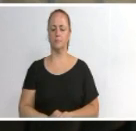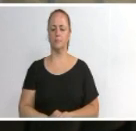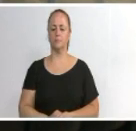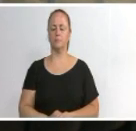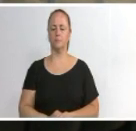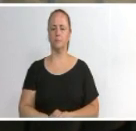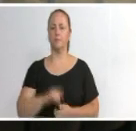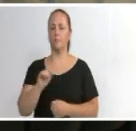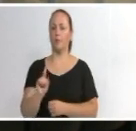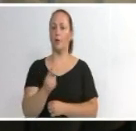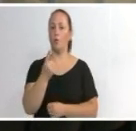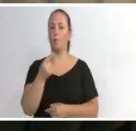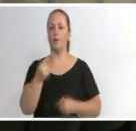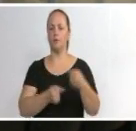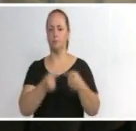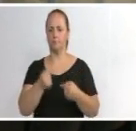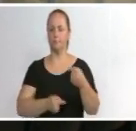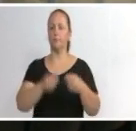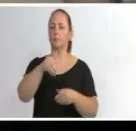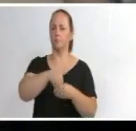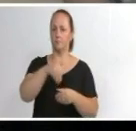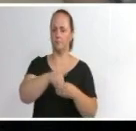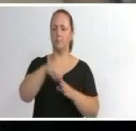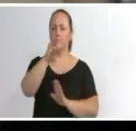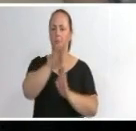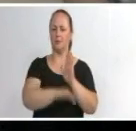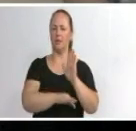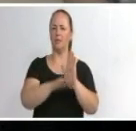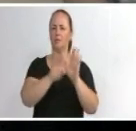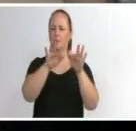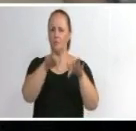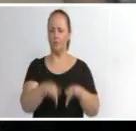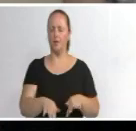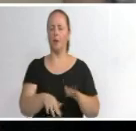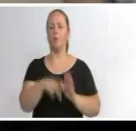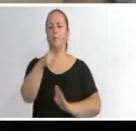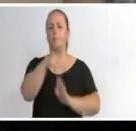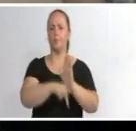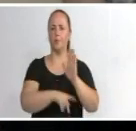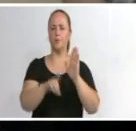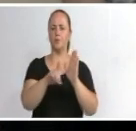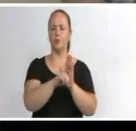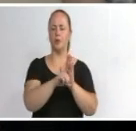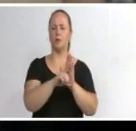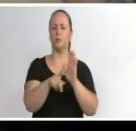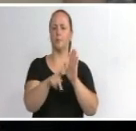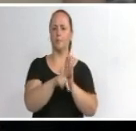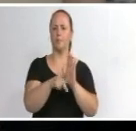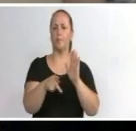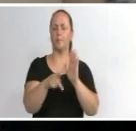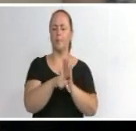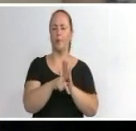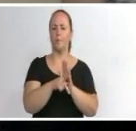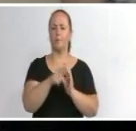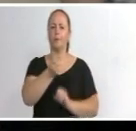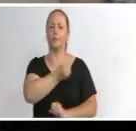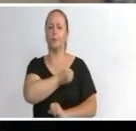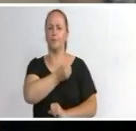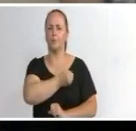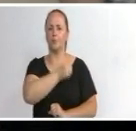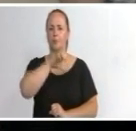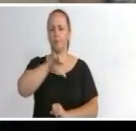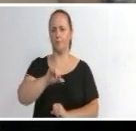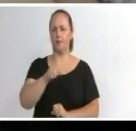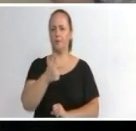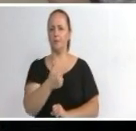Em única discussão e votação, a redação final dos seguintes projetos: projeto de decreto legislativo número 926 e projeto